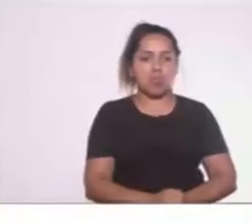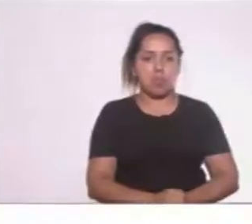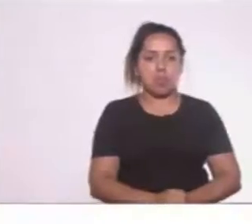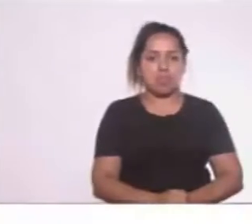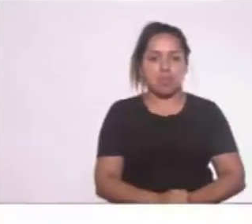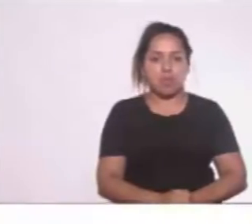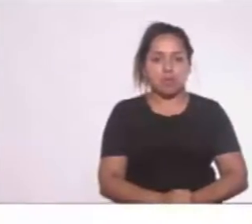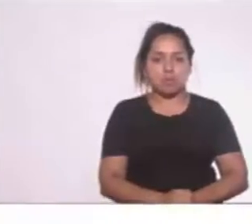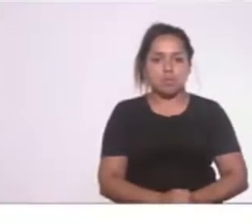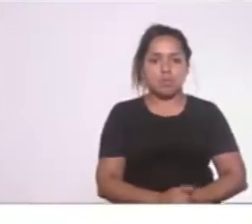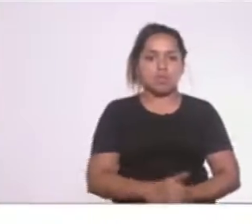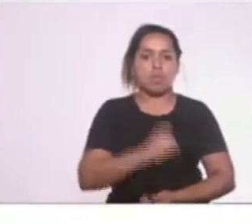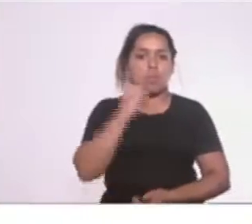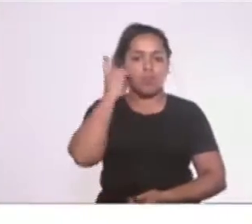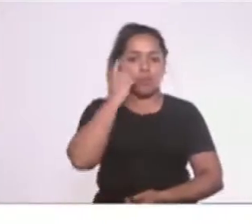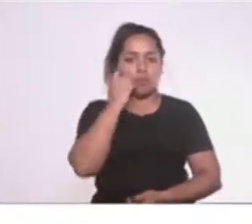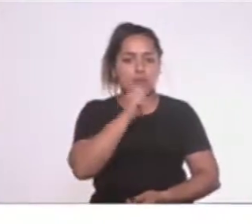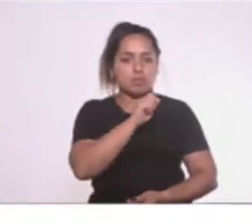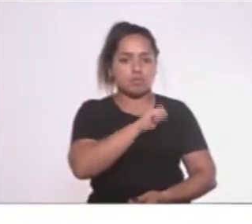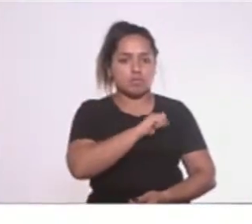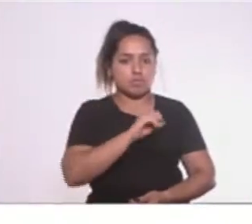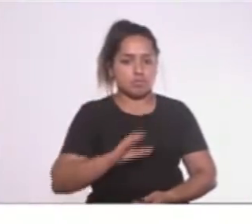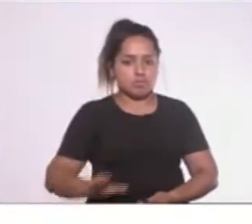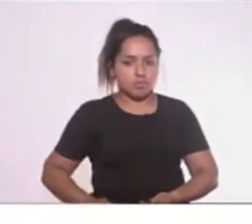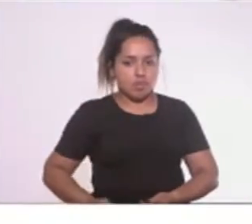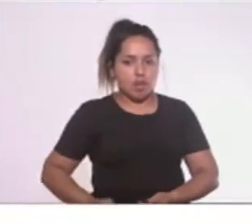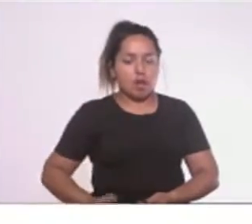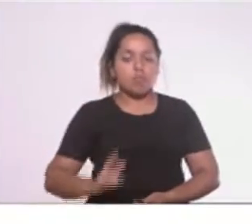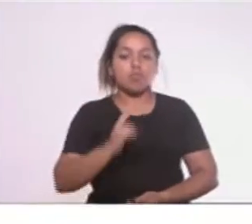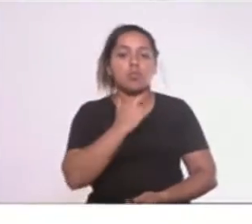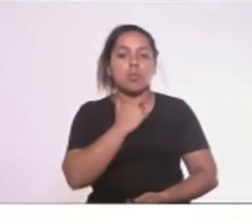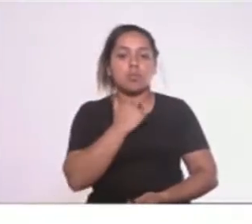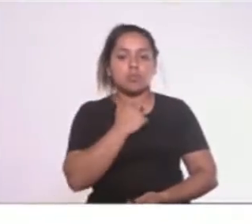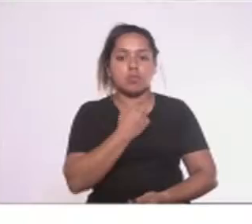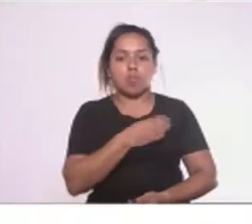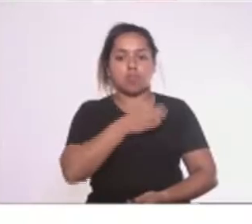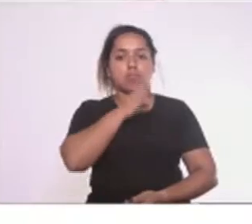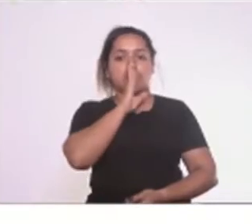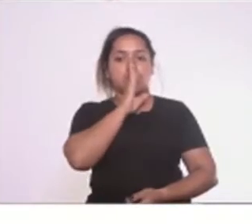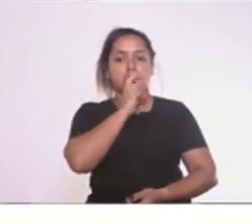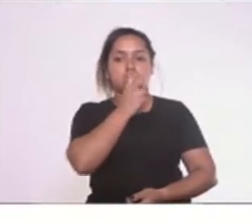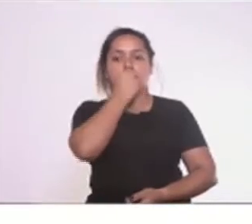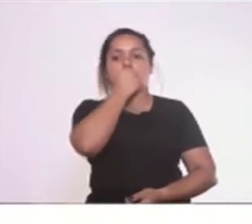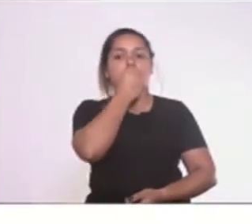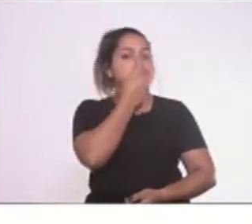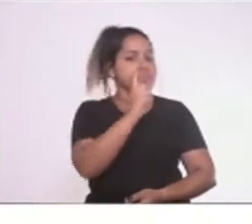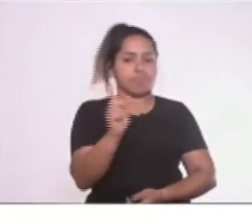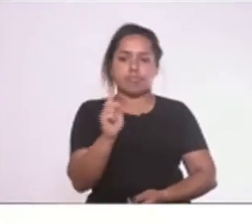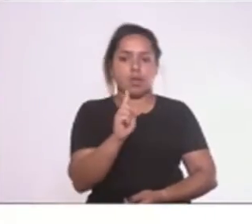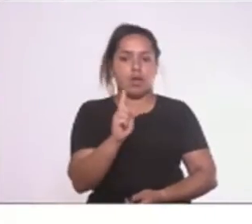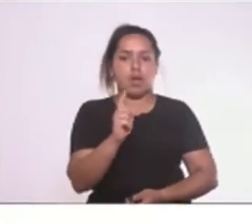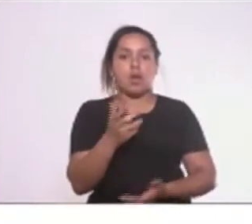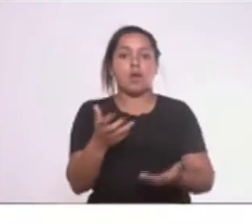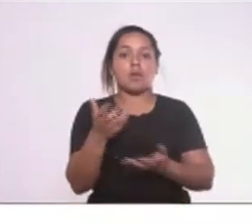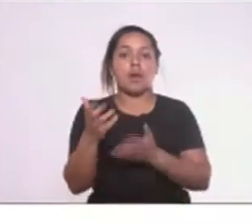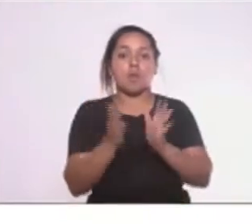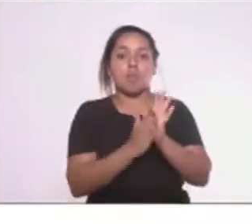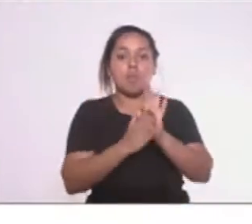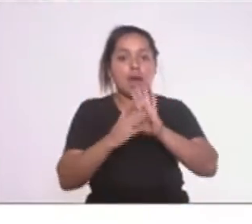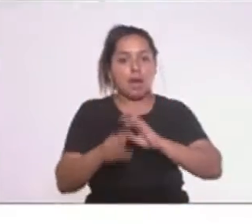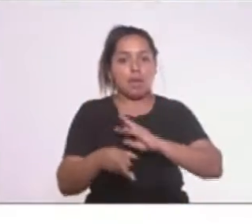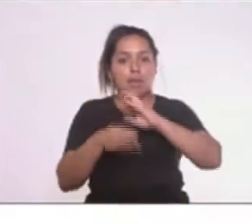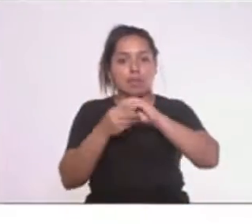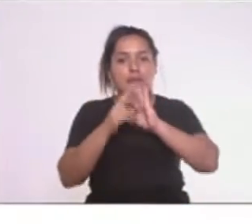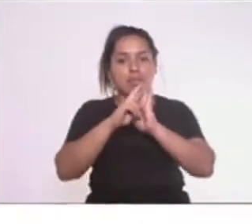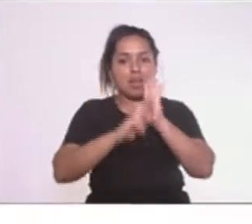Deputado André Ciliano, eu também, naturalmente, não queria deixar de me manifestar nessa sessão de encerramento. Demorei um pouco ali no canto, porque eu estava preparando as emendas ao